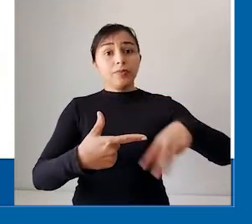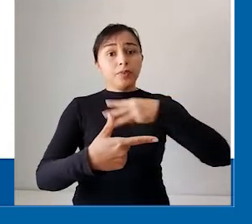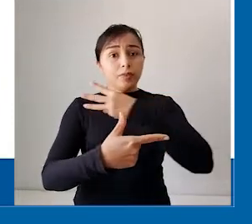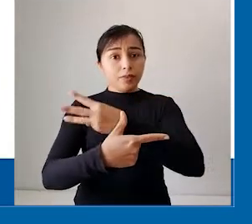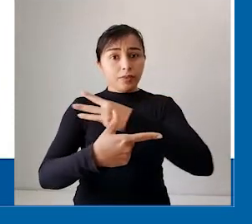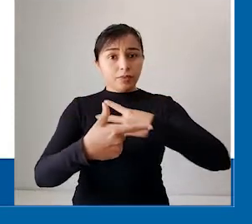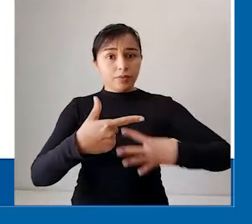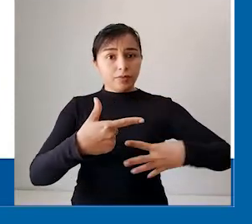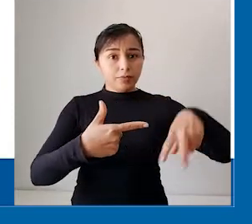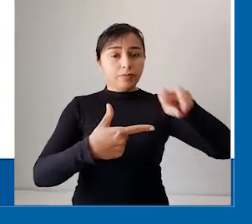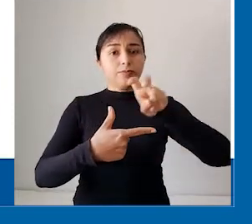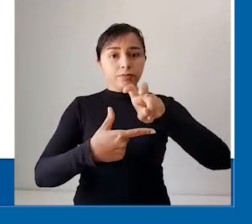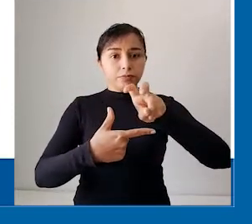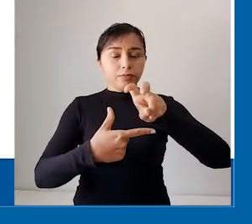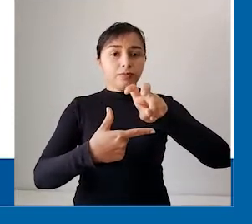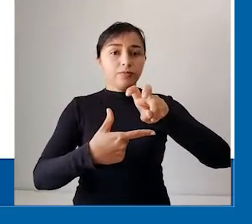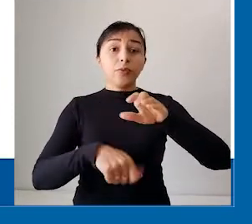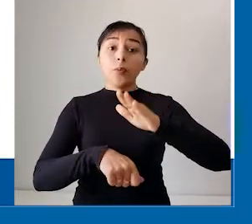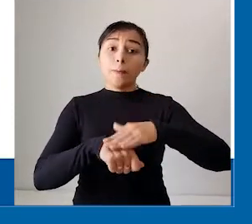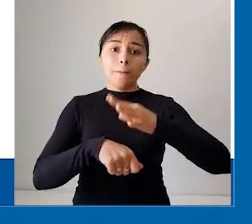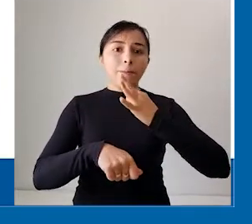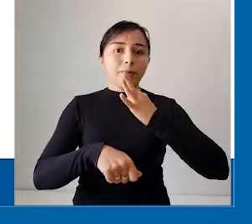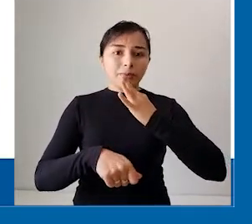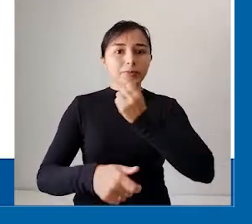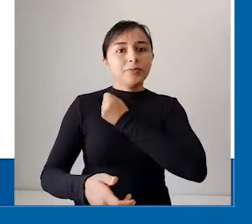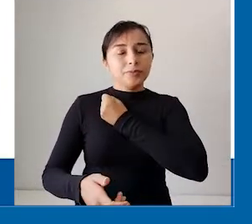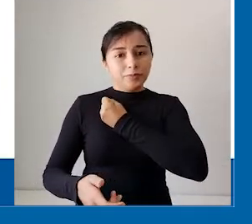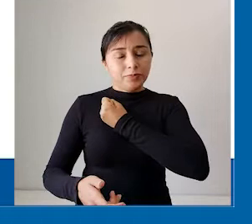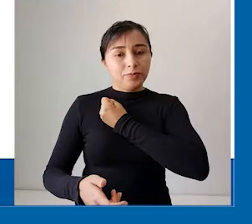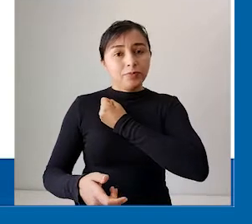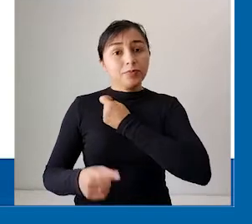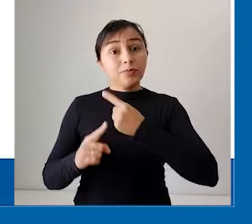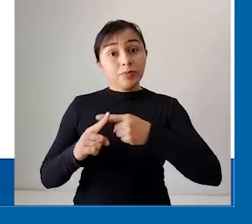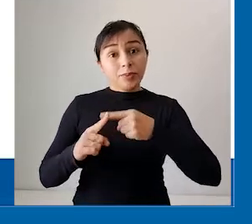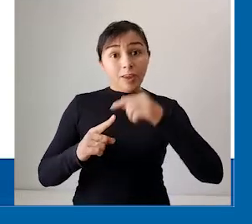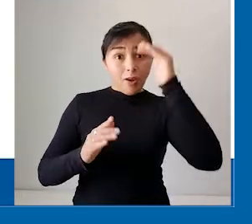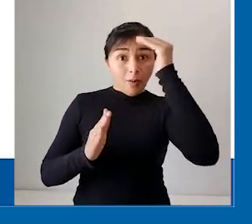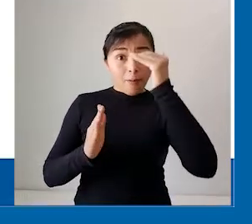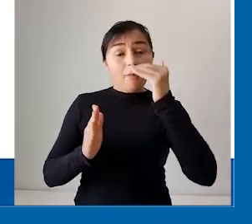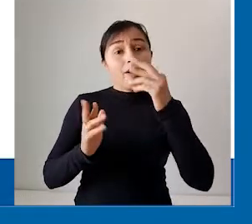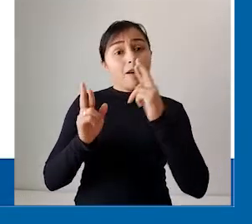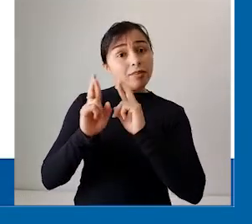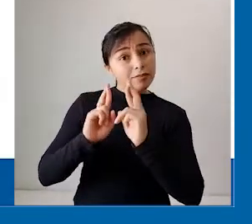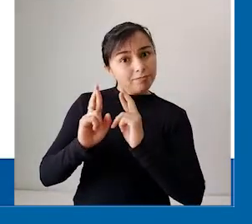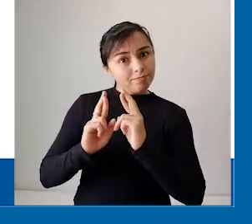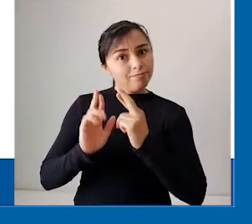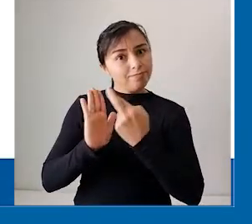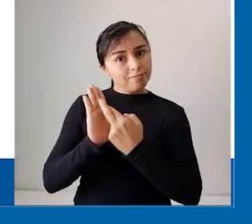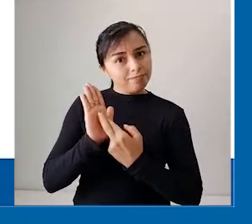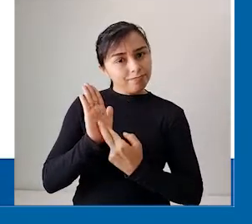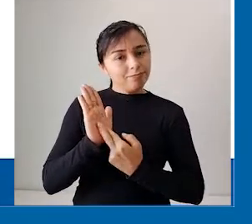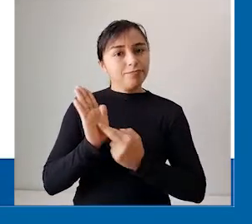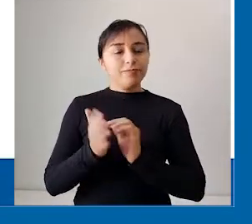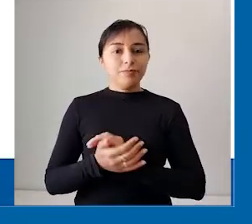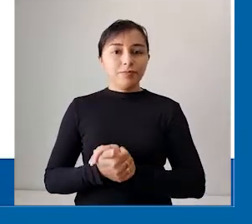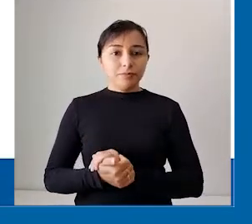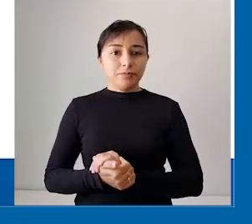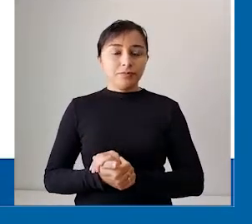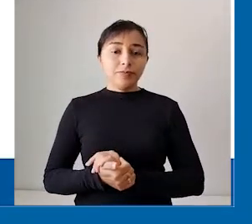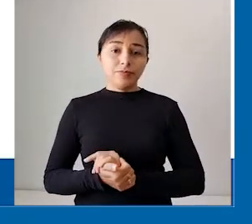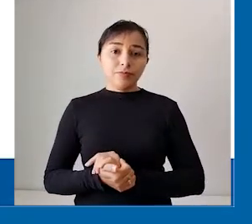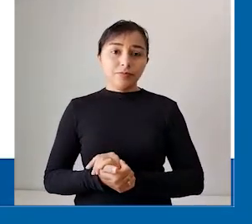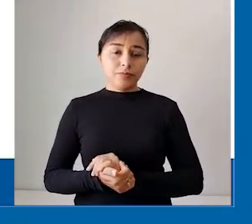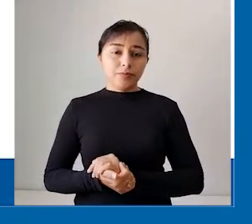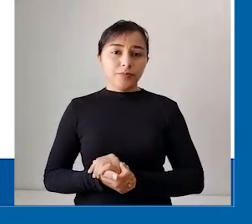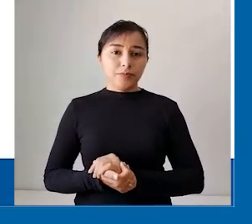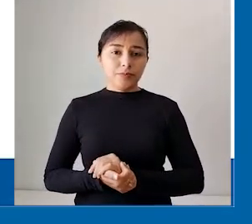e 5. Então são conhecidos por esse nome porque eles obedecem essa relação. Então esses daqui são os